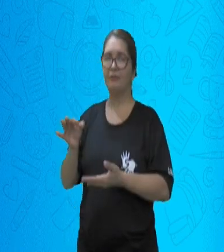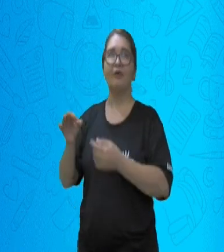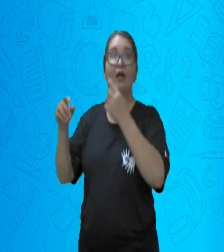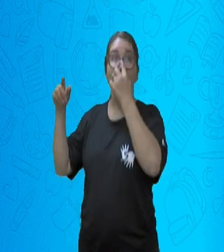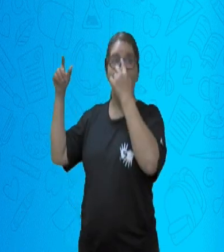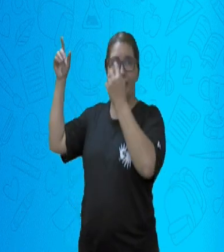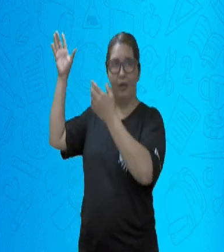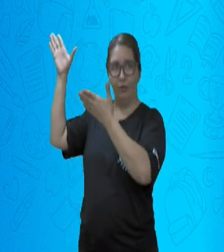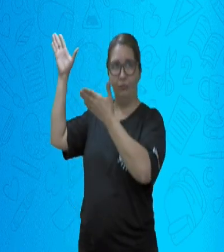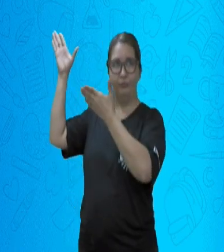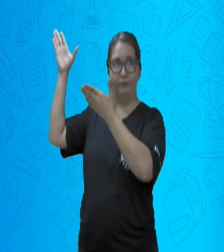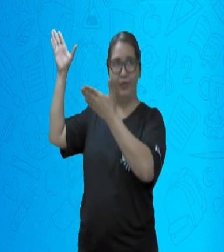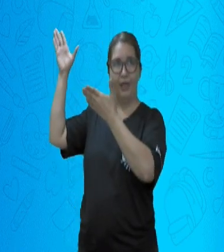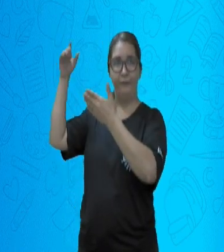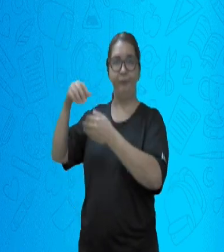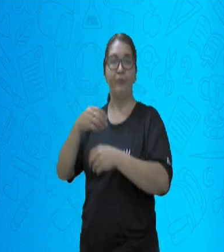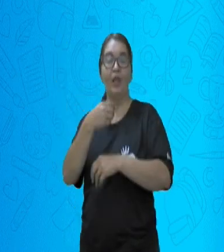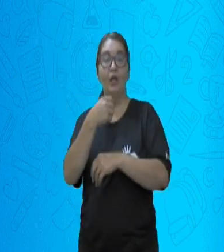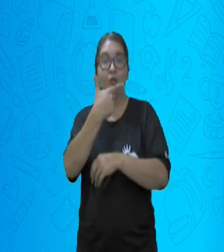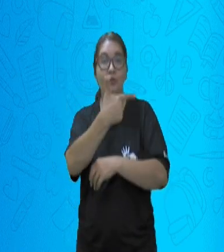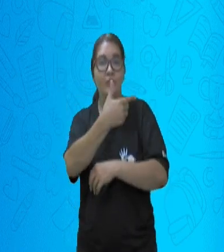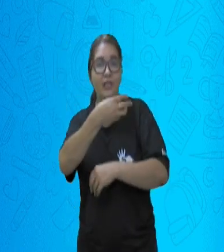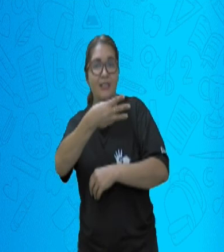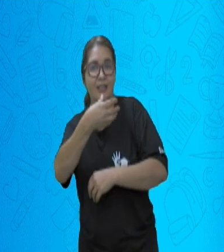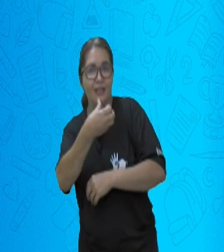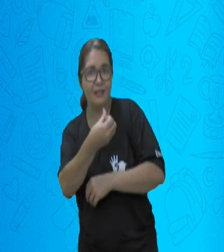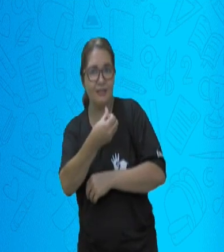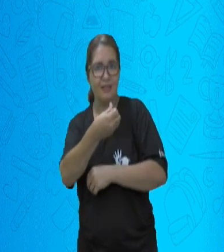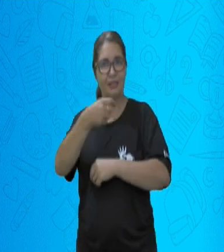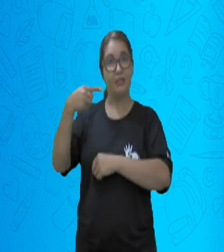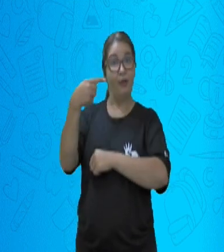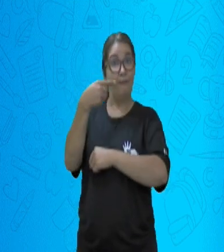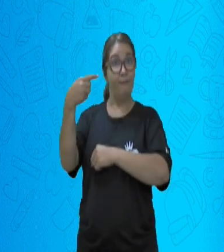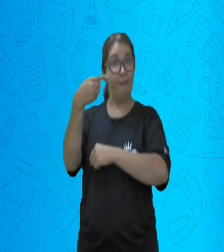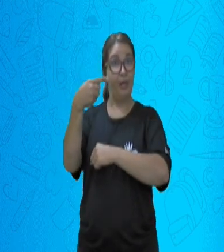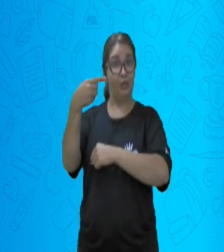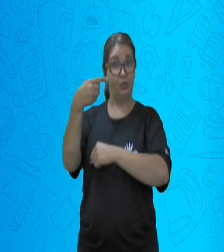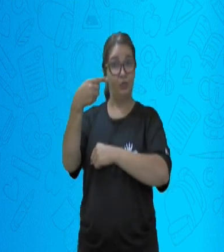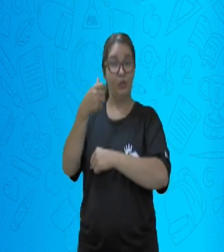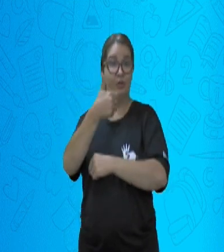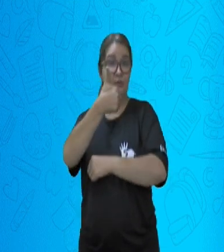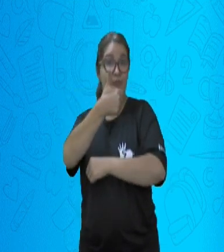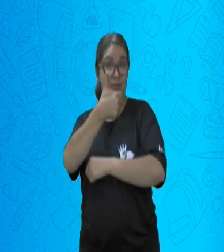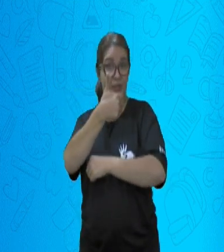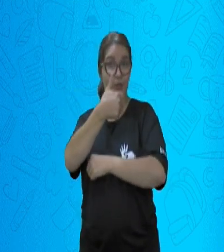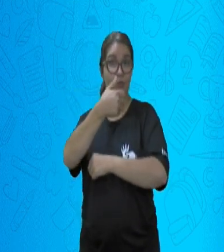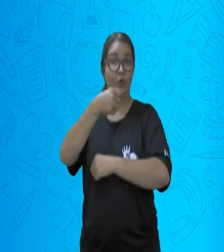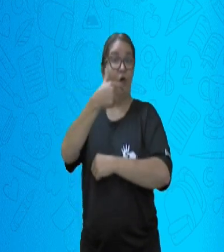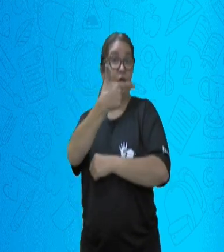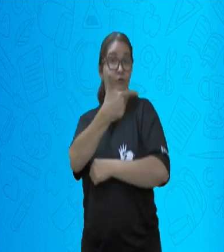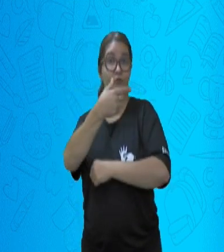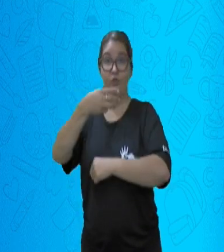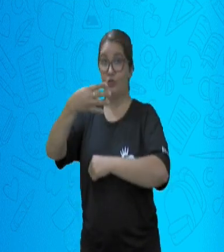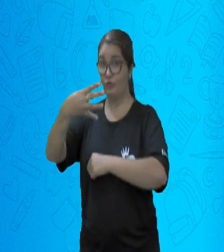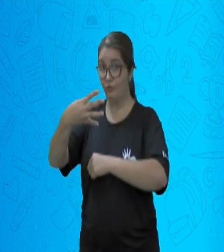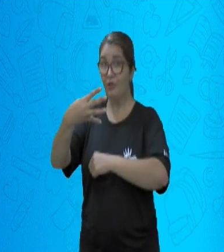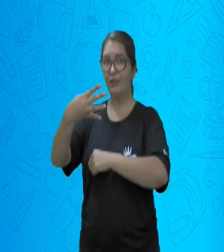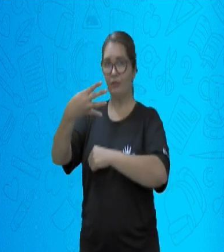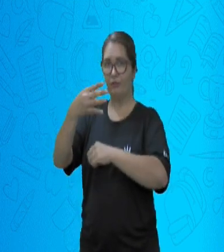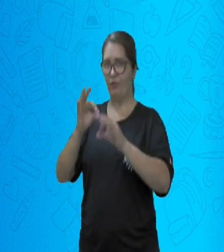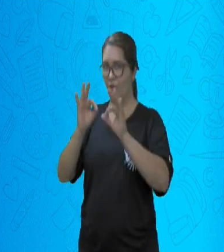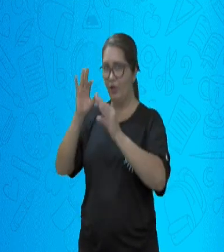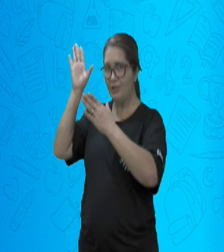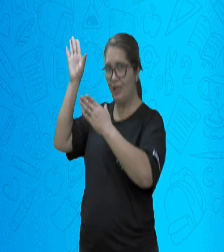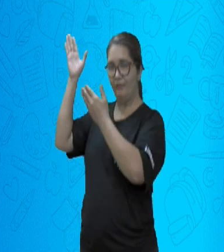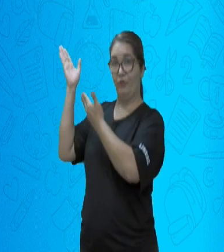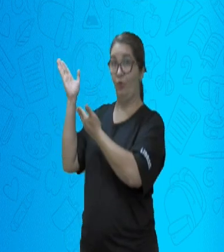236 posicionado, sinal de menos, 124. Vamos resolver então, começando pelas